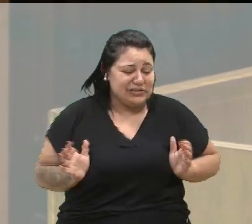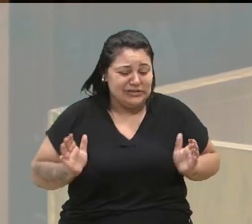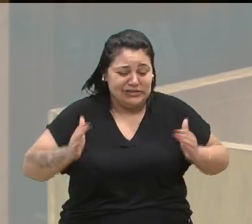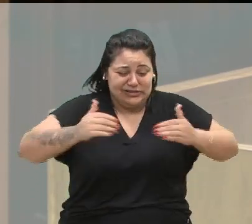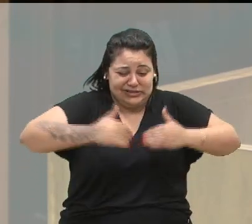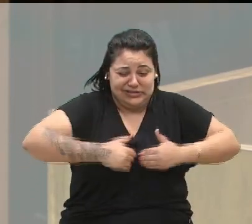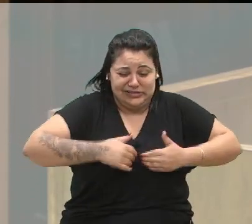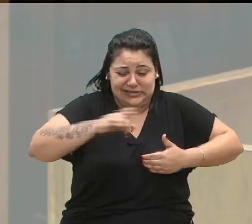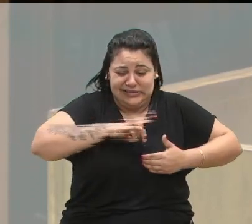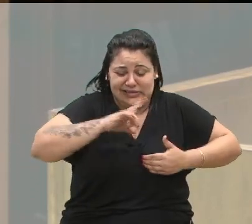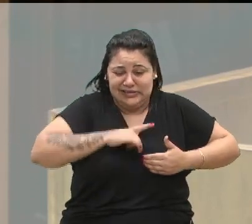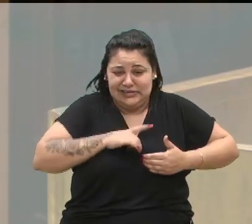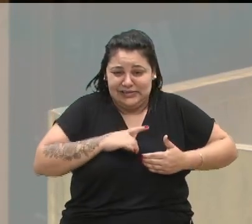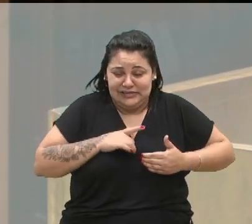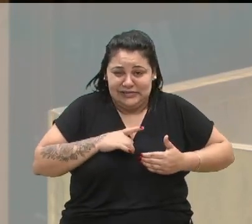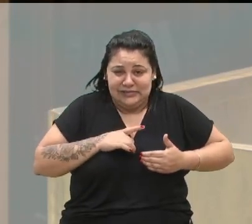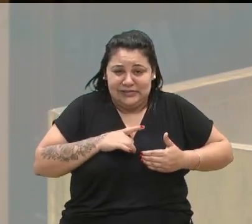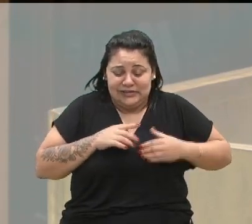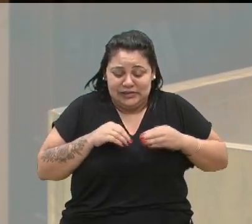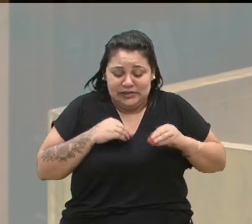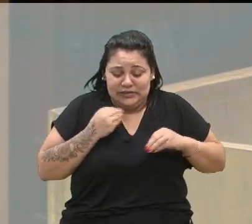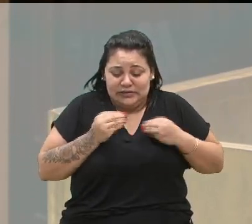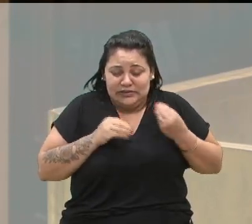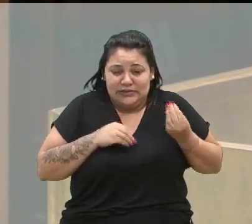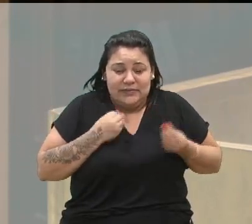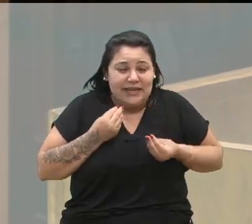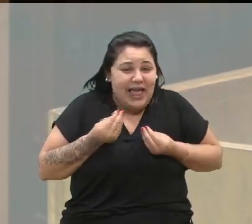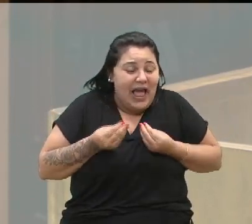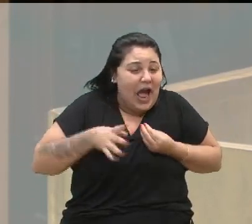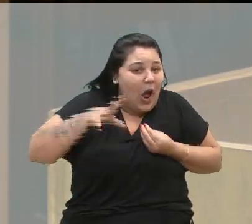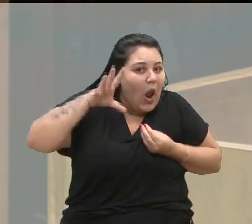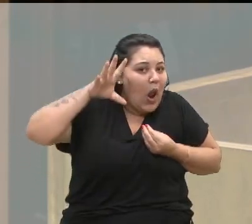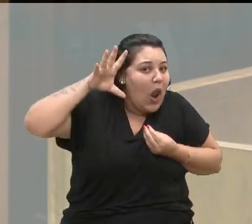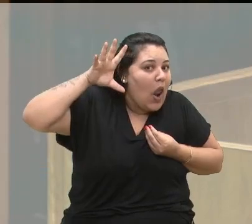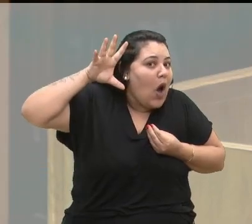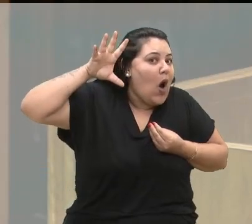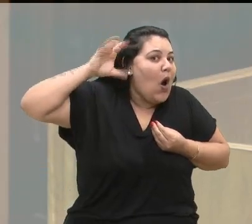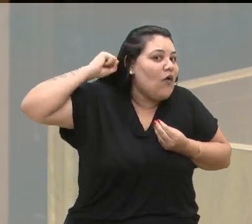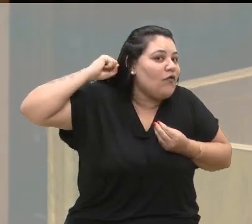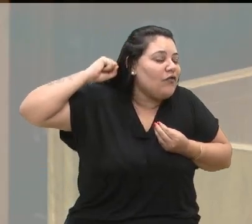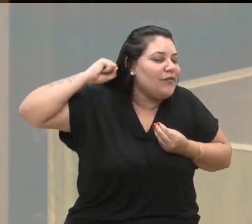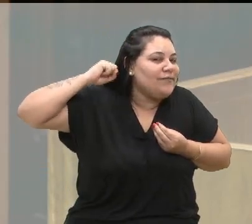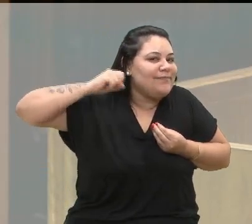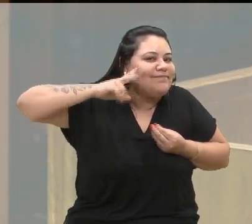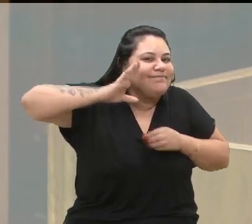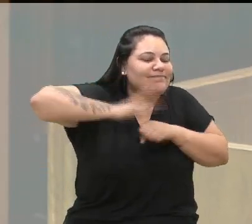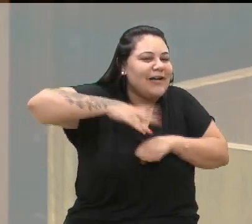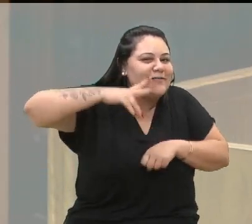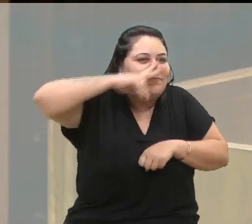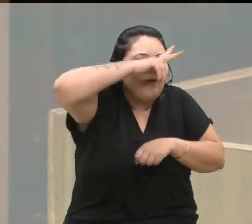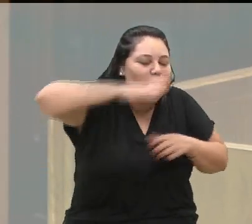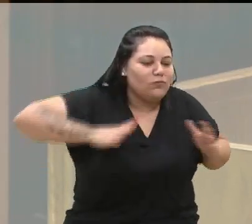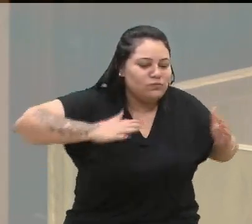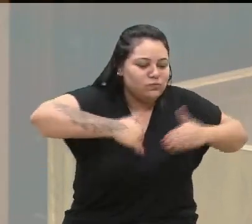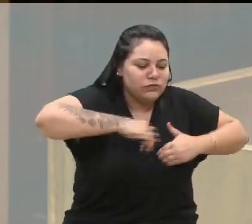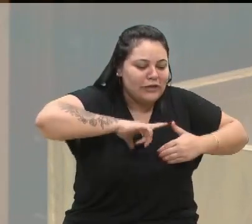uma sensibilidade auditiva muito maior do que nós. Então eles ouvem, eles sentem, né, eles têm essas